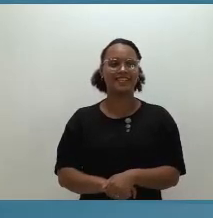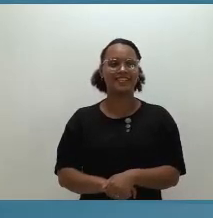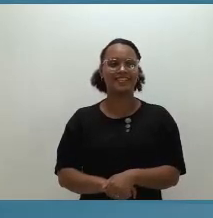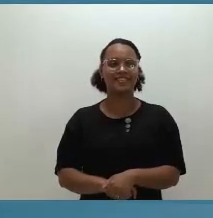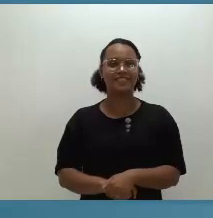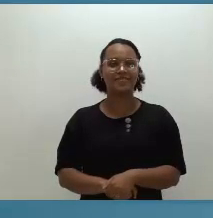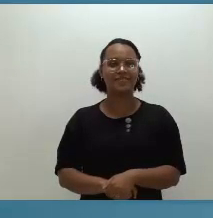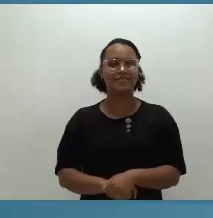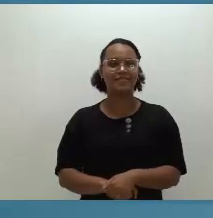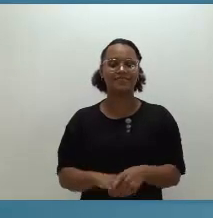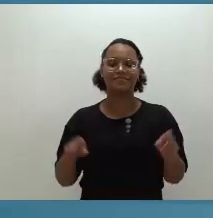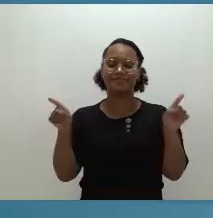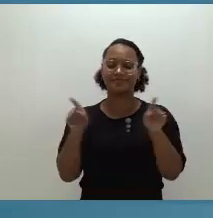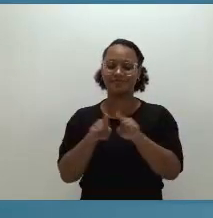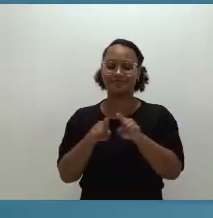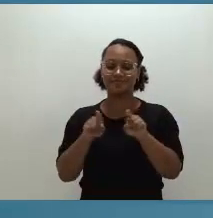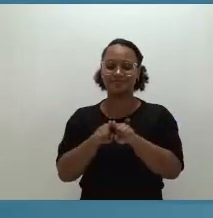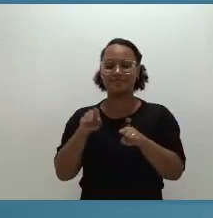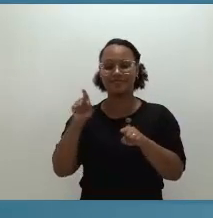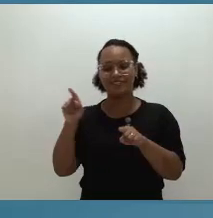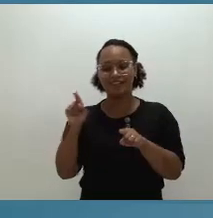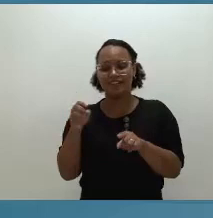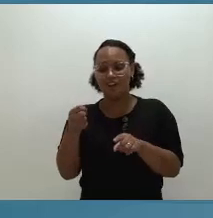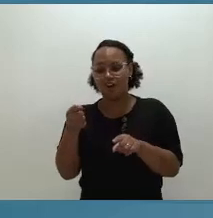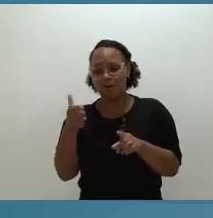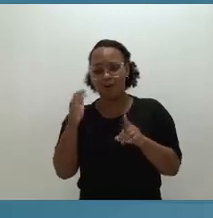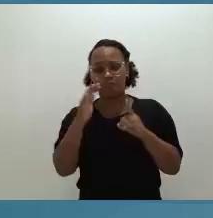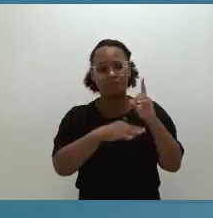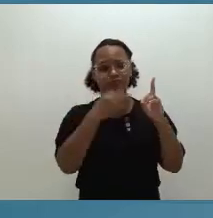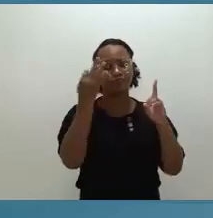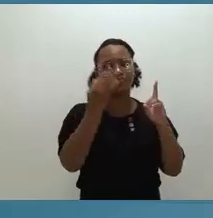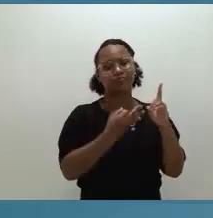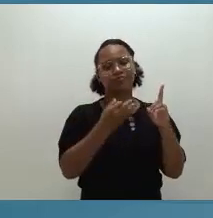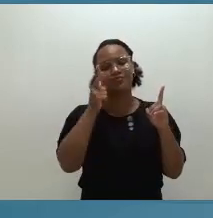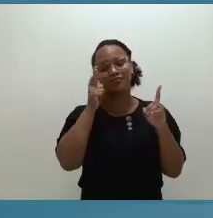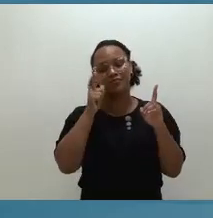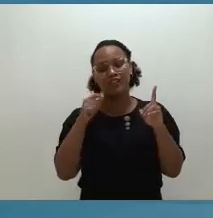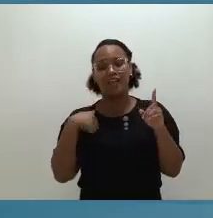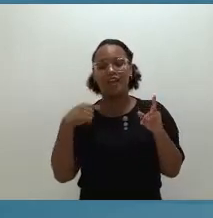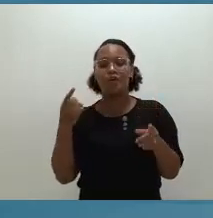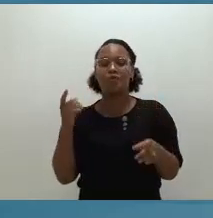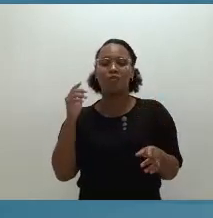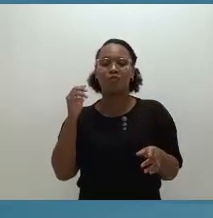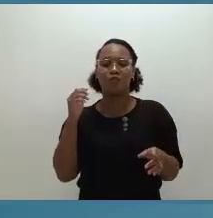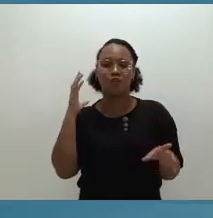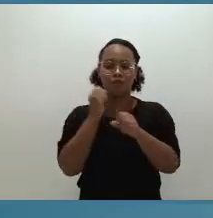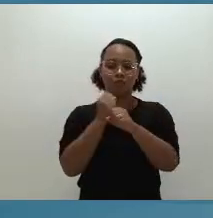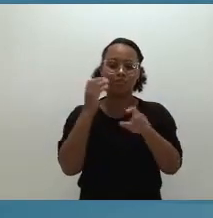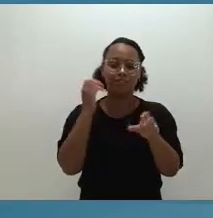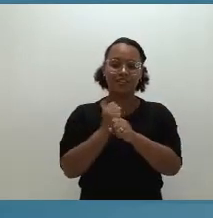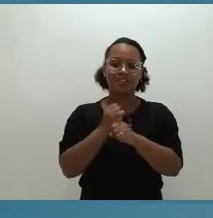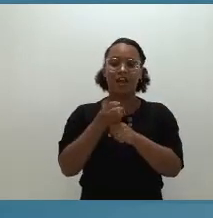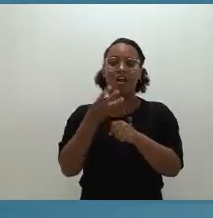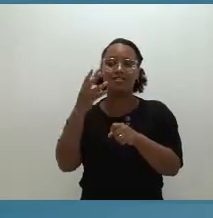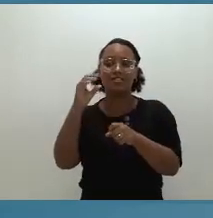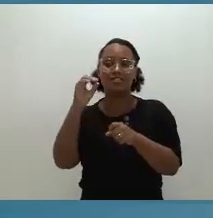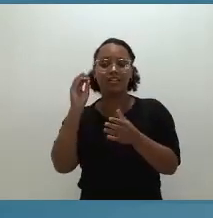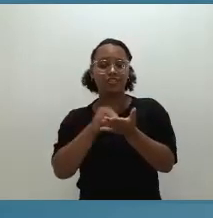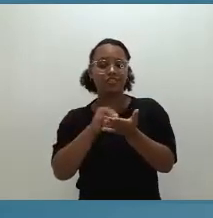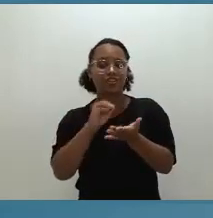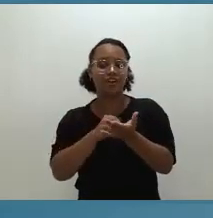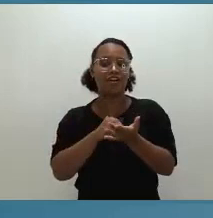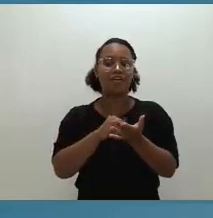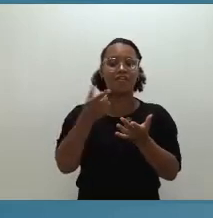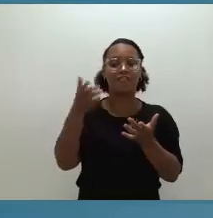ter acesso ao desembargo, eu sempre contava: Nazaré, faltam 30 dias. Nazaré,